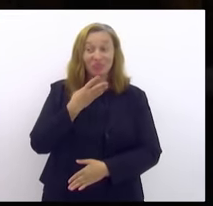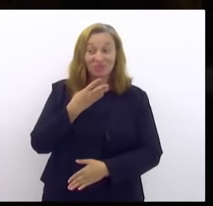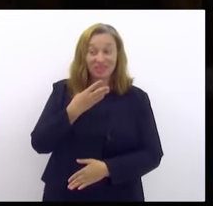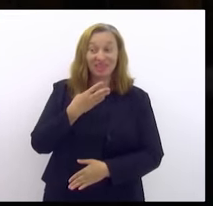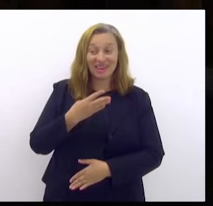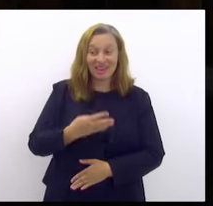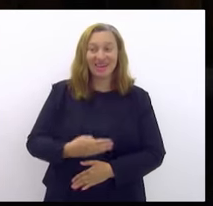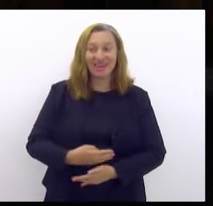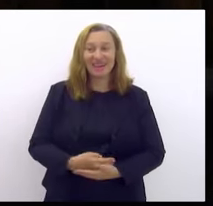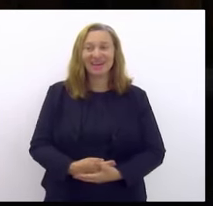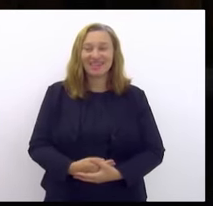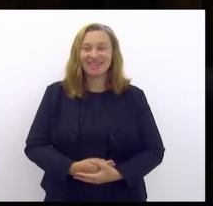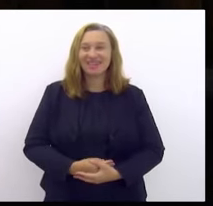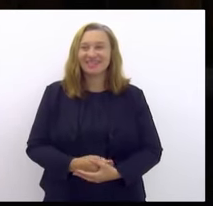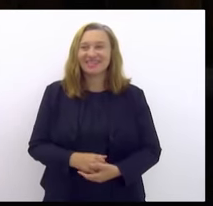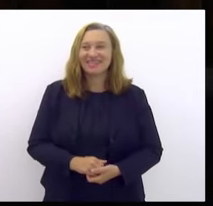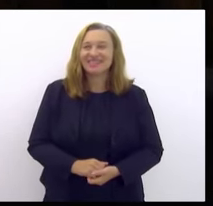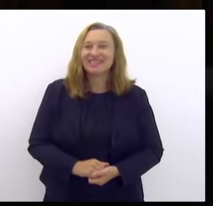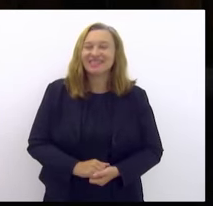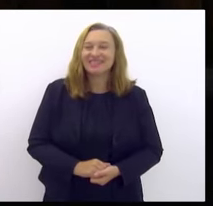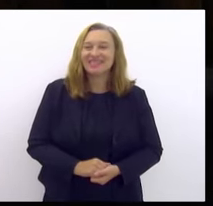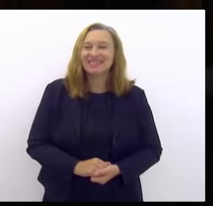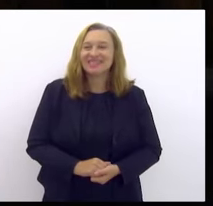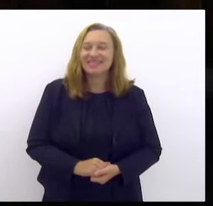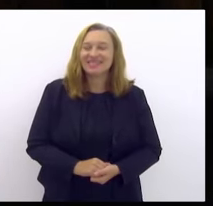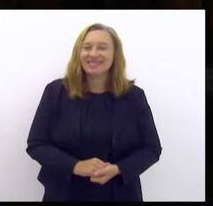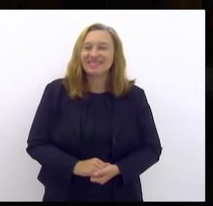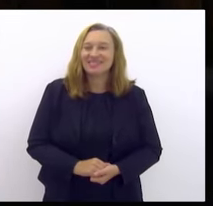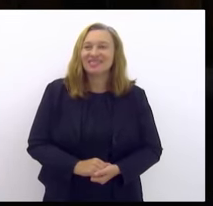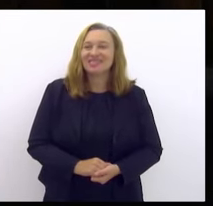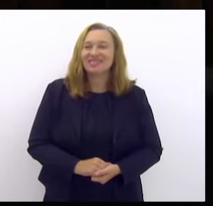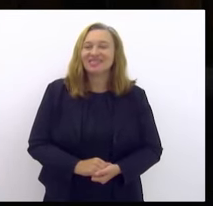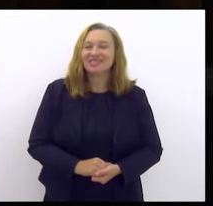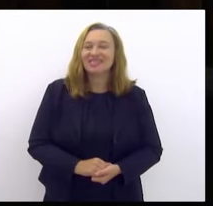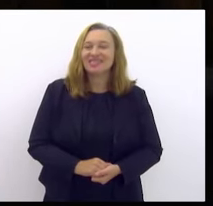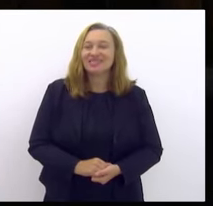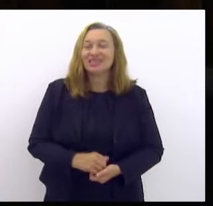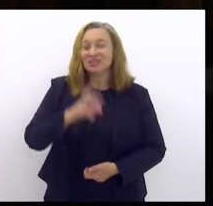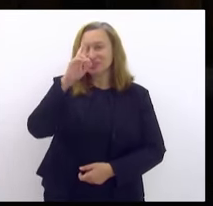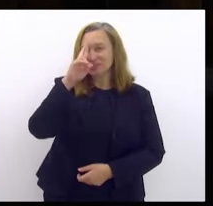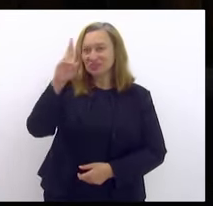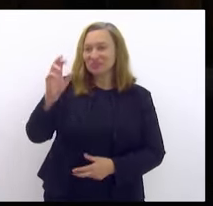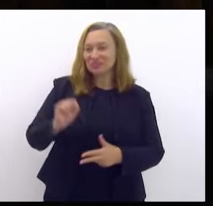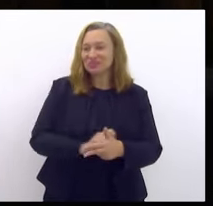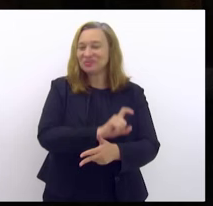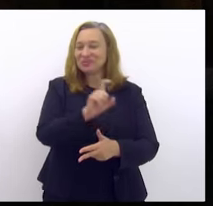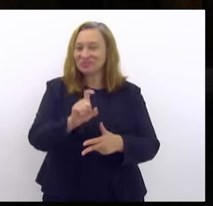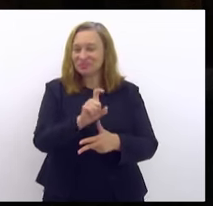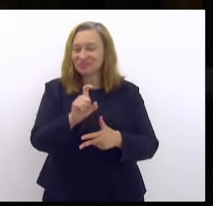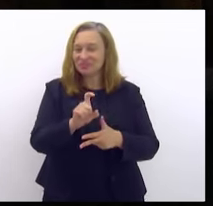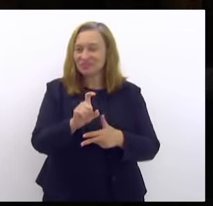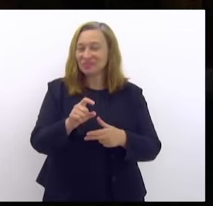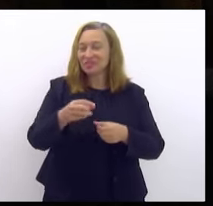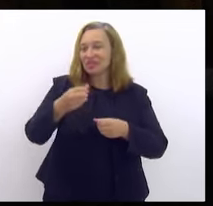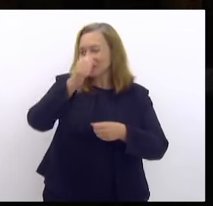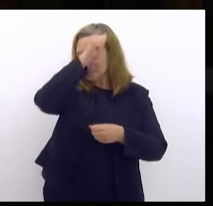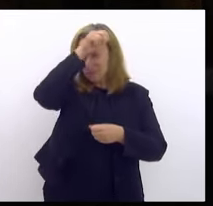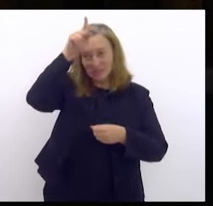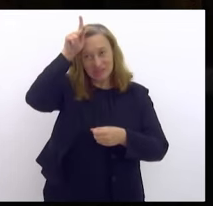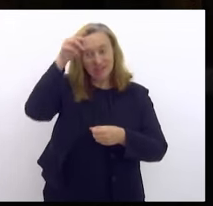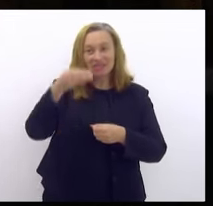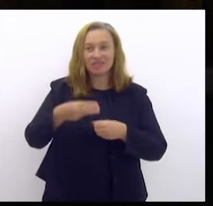reduzida bancada do prefeito Eduardo Paes, que o chefe do Executivo Municipal adota